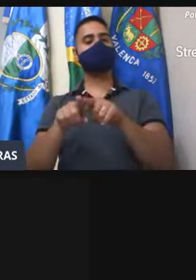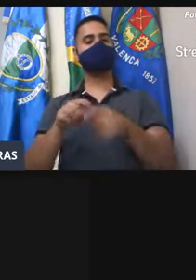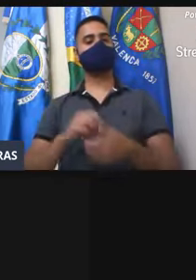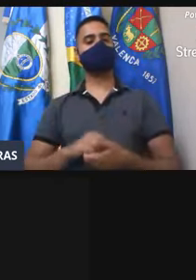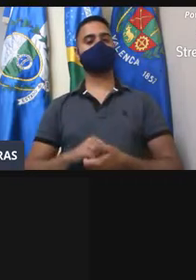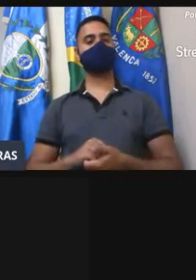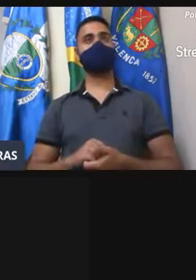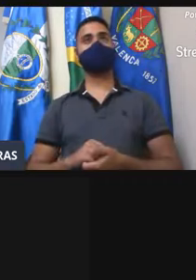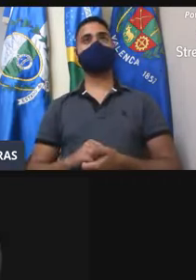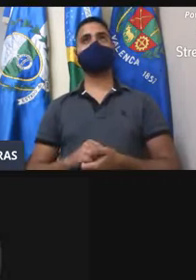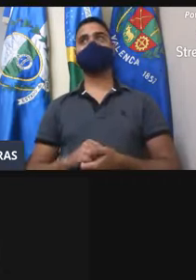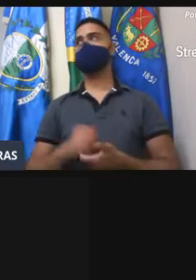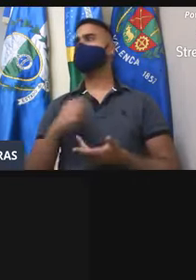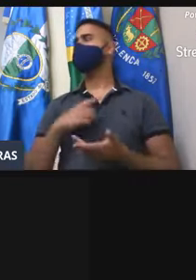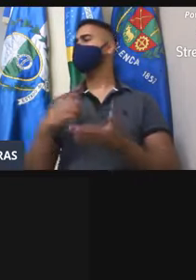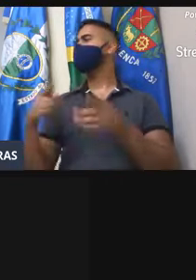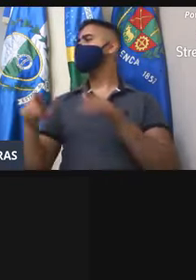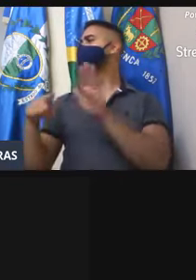Alguma pergunta?